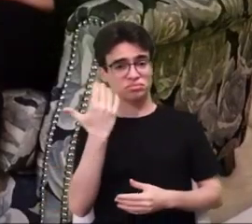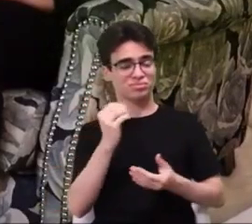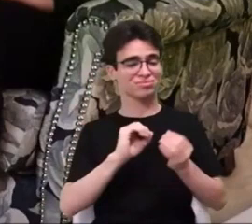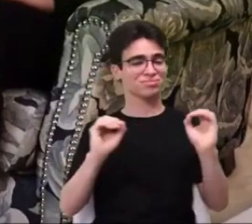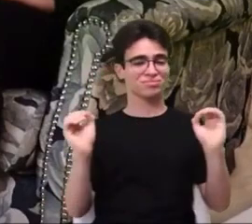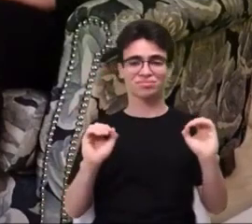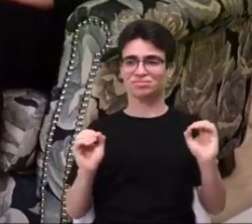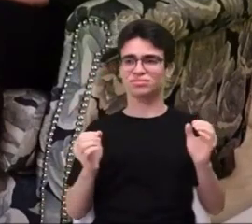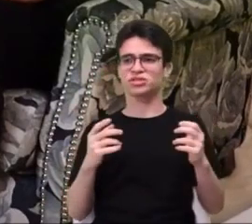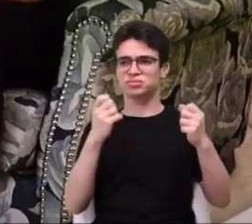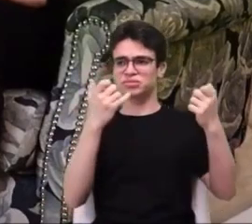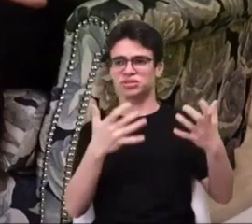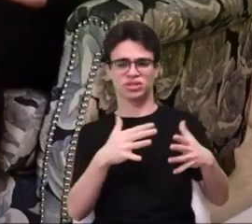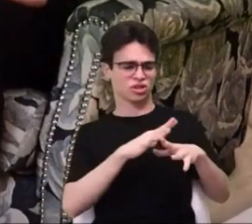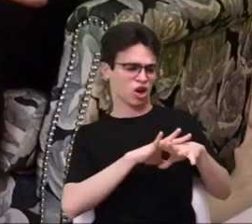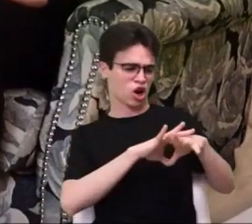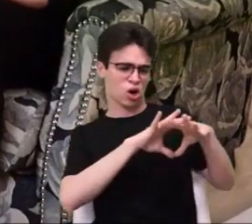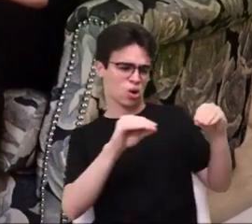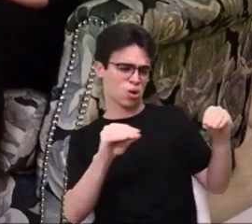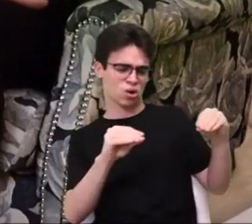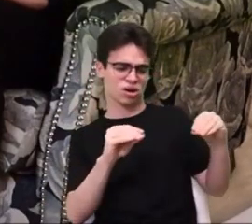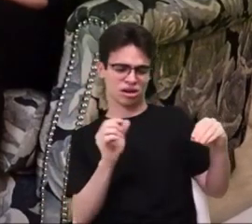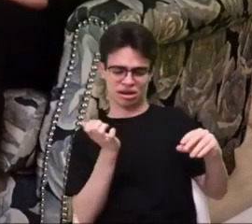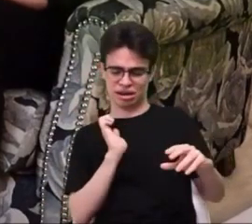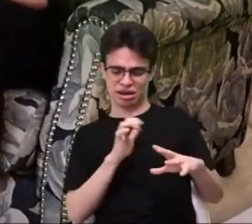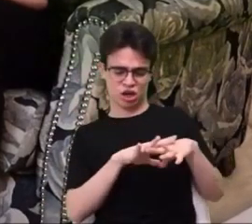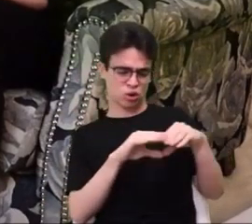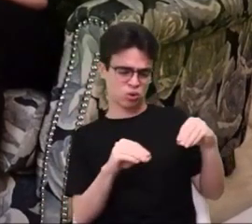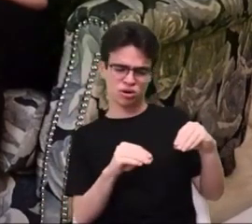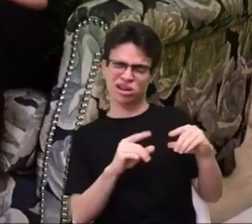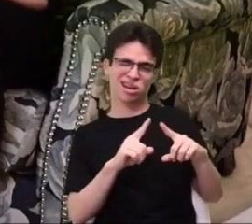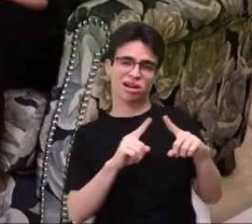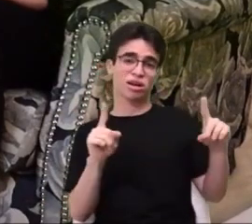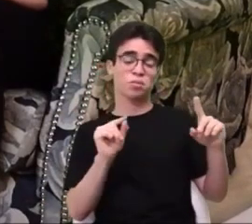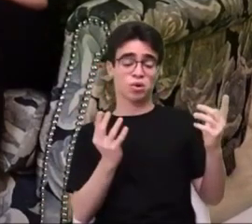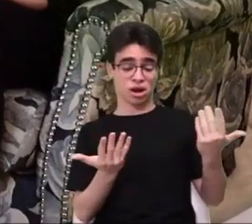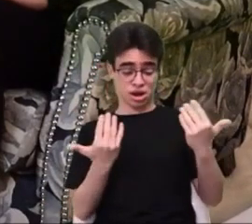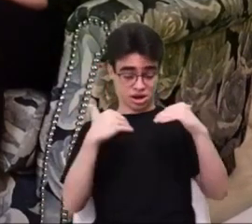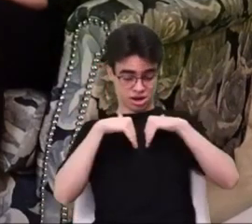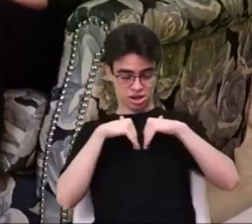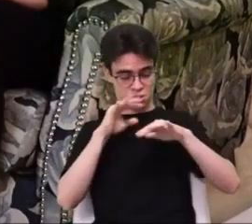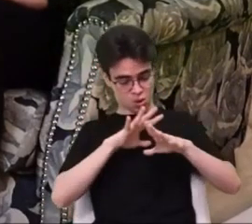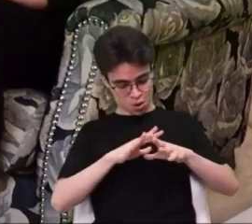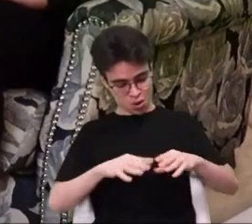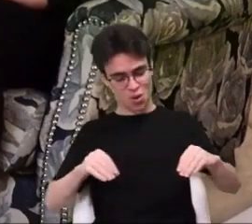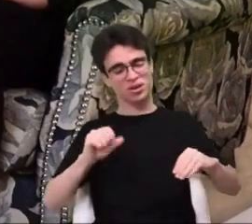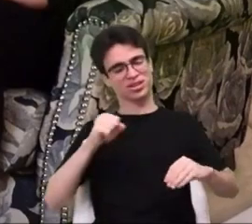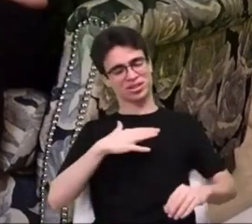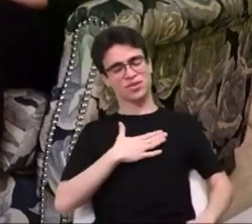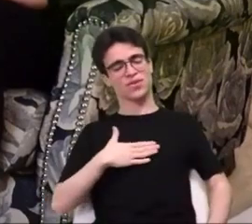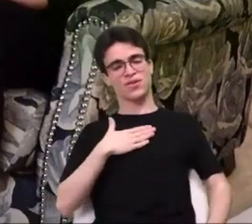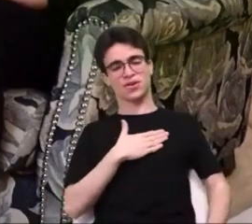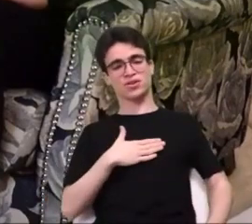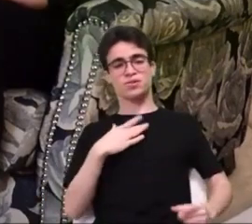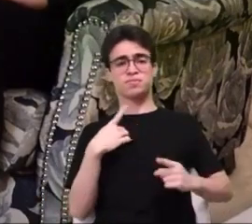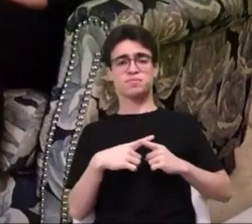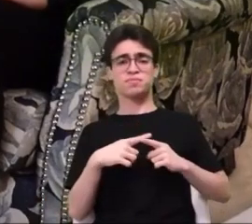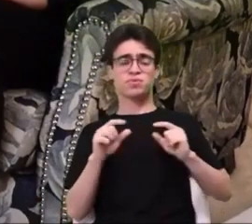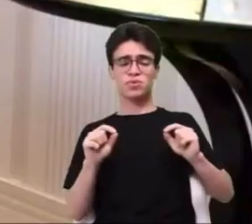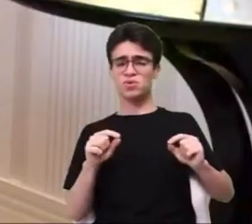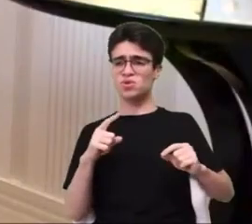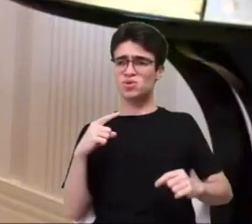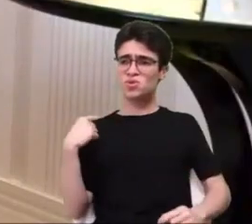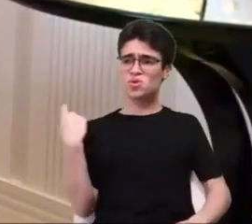gente fala de cura gay, eu não gosto desse termo, cura gay, mas cura interior eu gosto, porque todos nós,